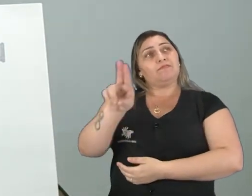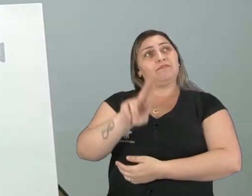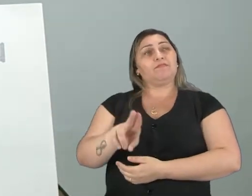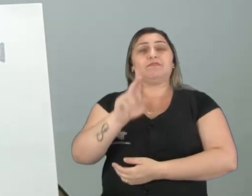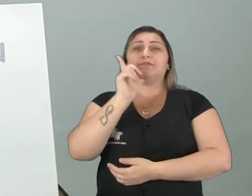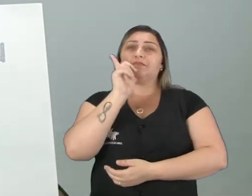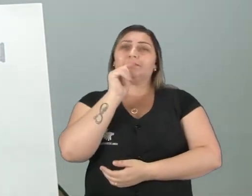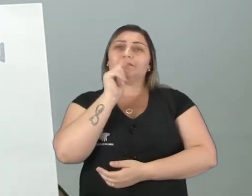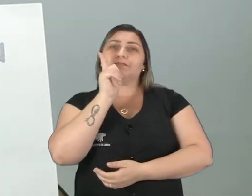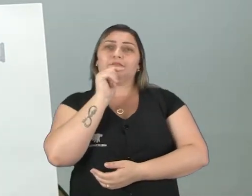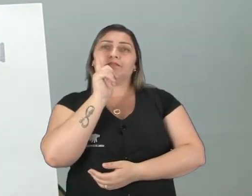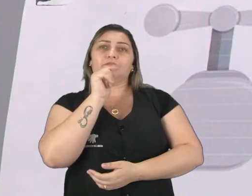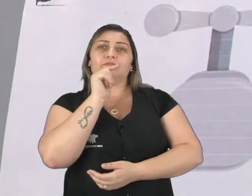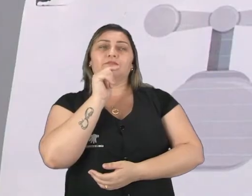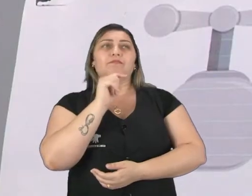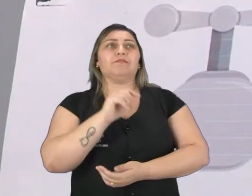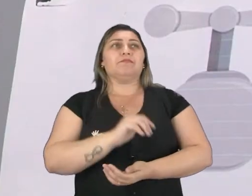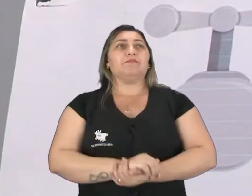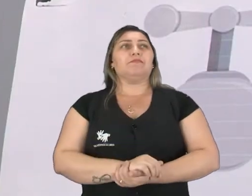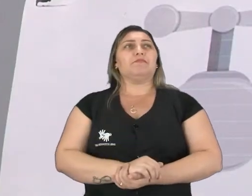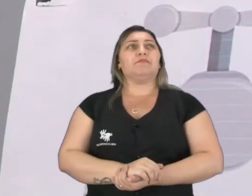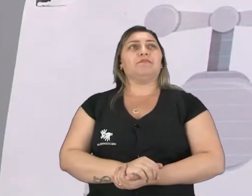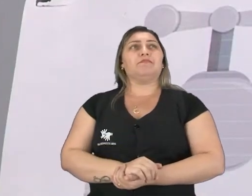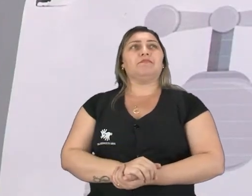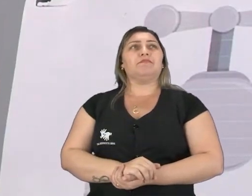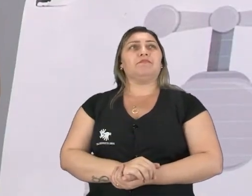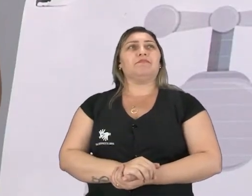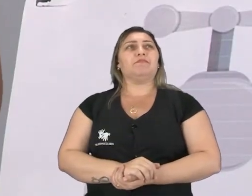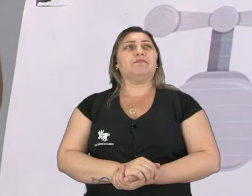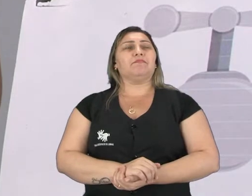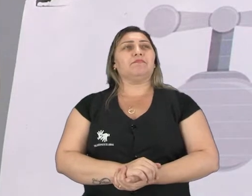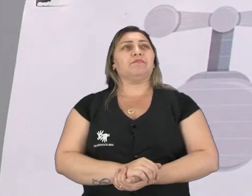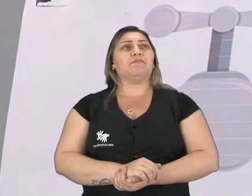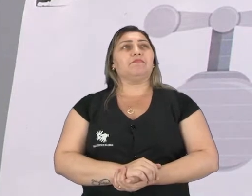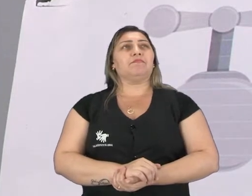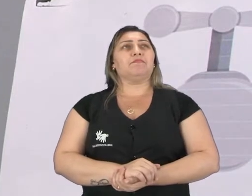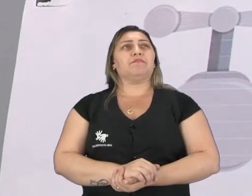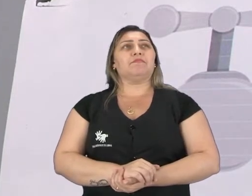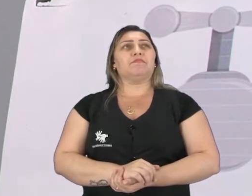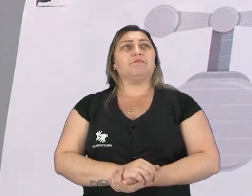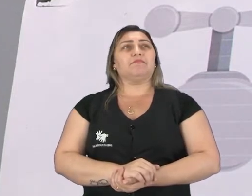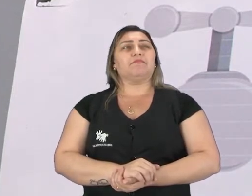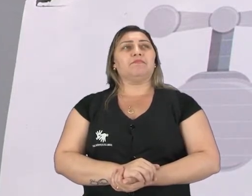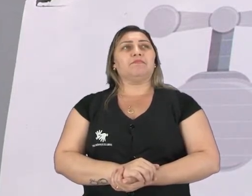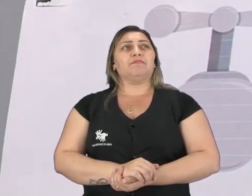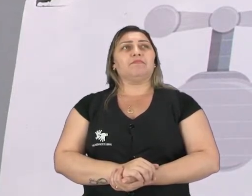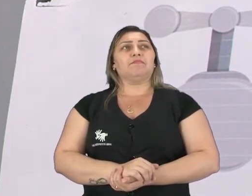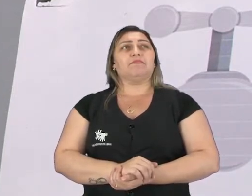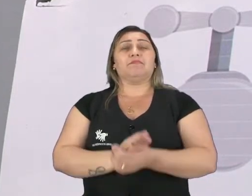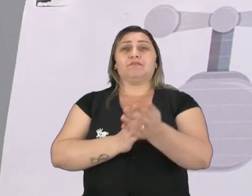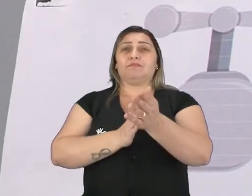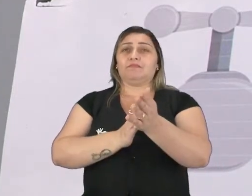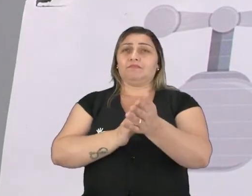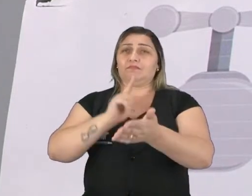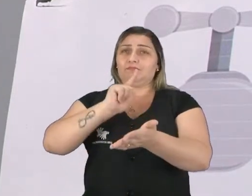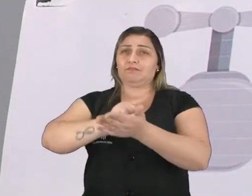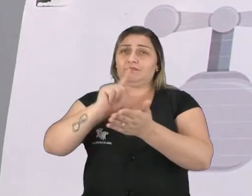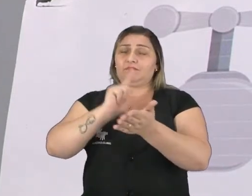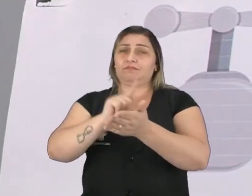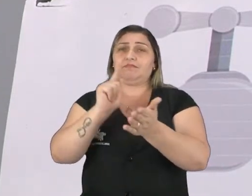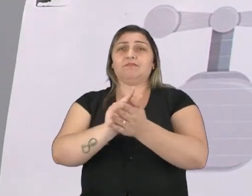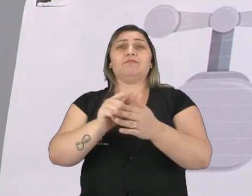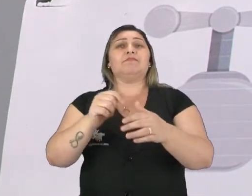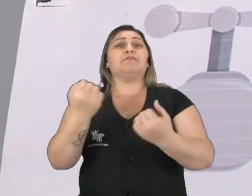a água. Vamos ver esse aqui, certo? Então, aqui nas lavagens do